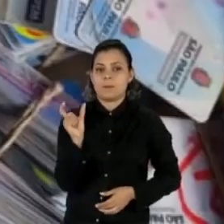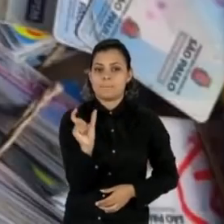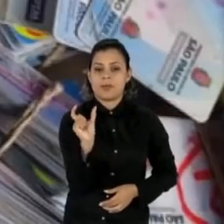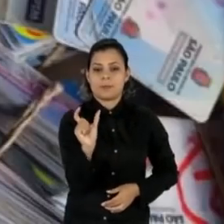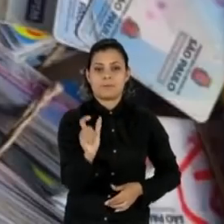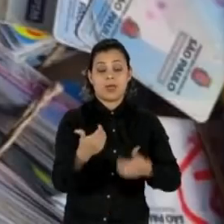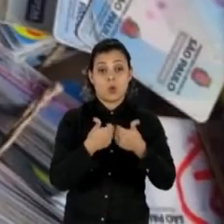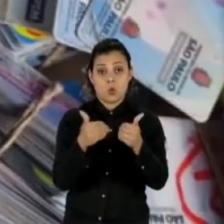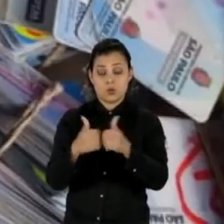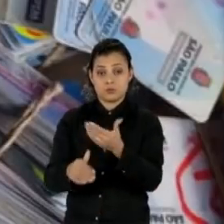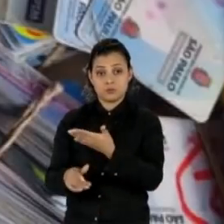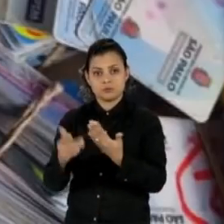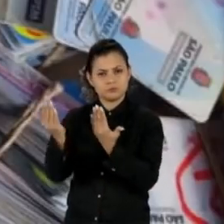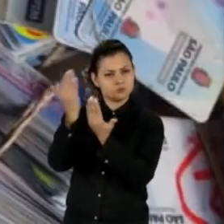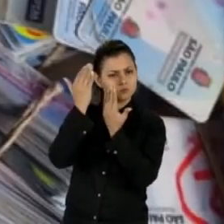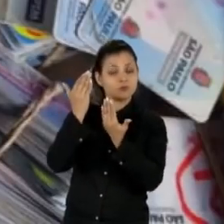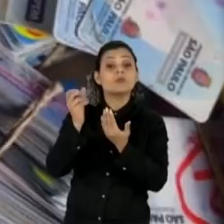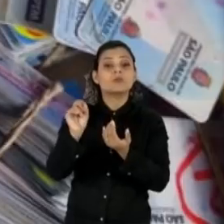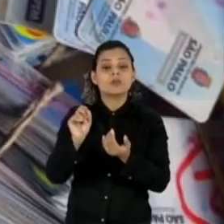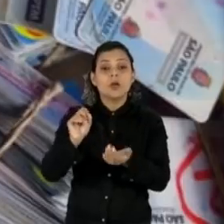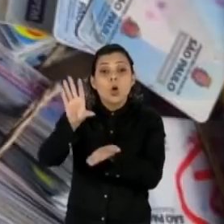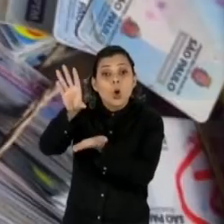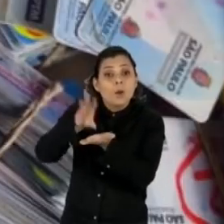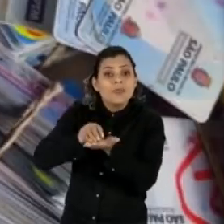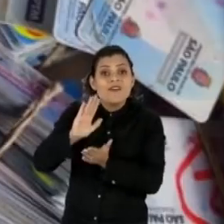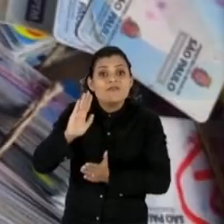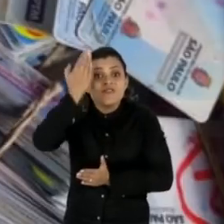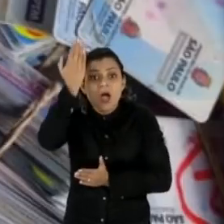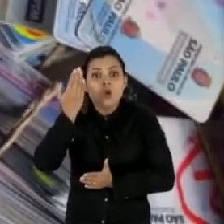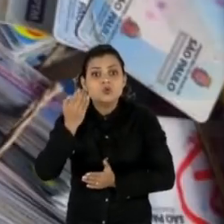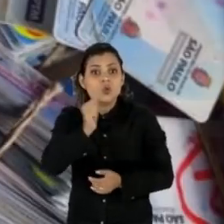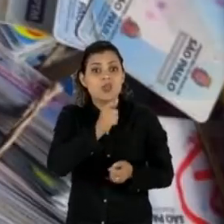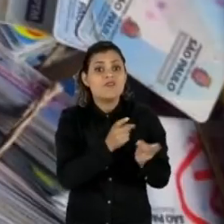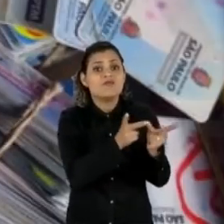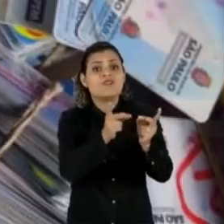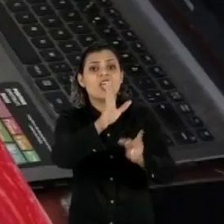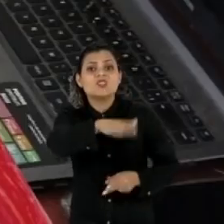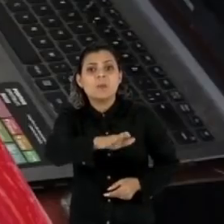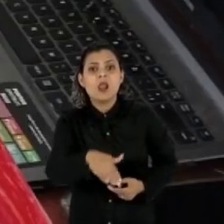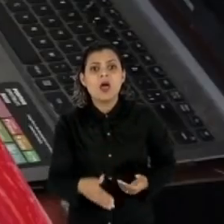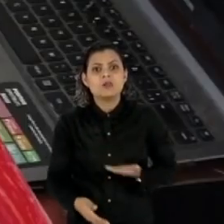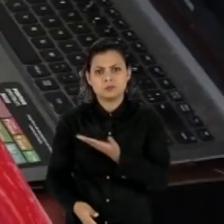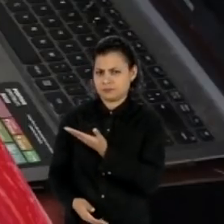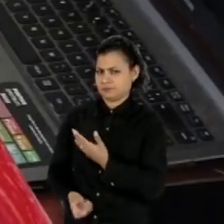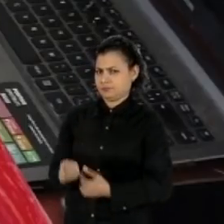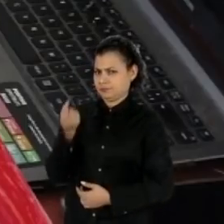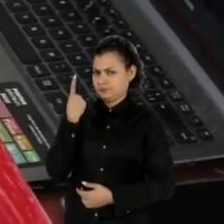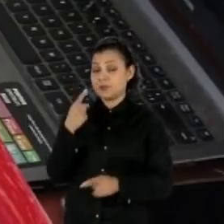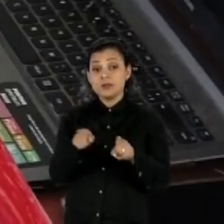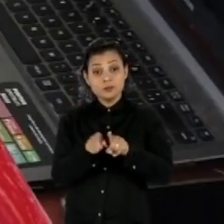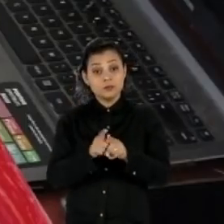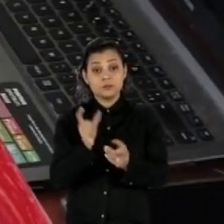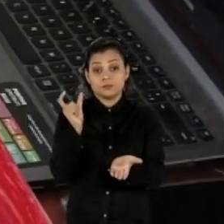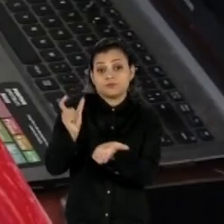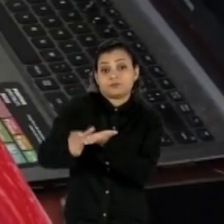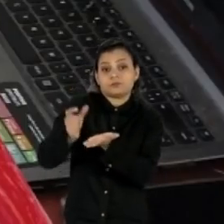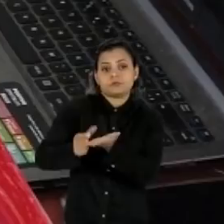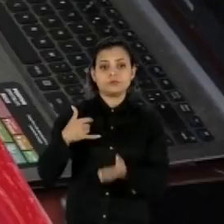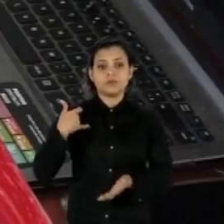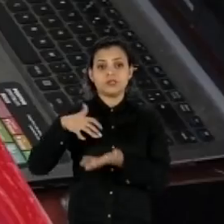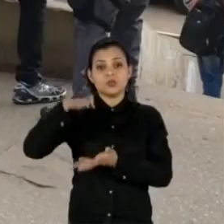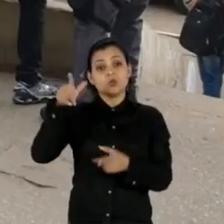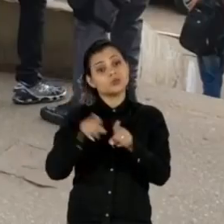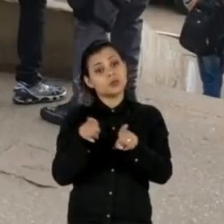paulo eles são suspeitos de clonar e vender a preços mais baratos os cartões carregados além de usar bilhetes de